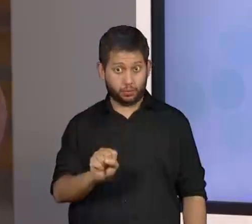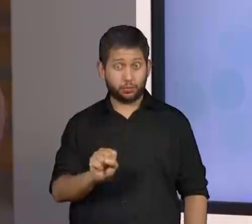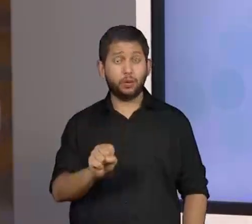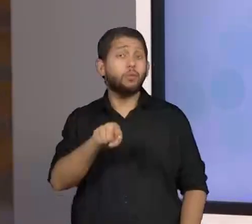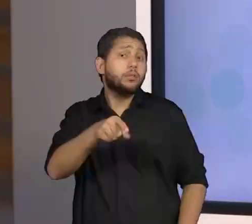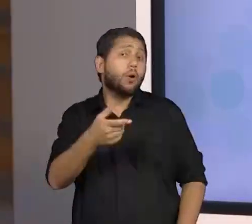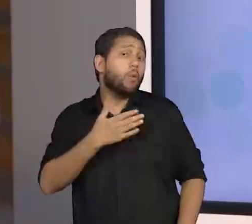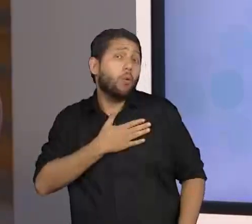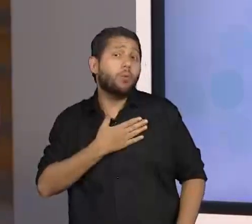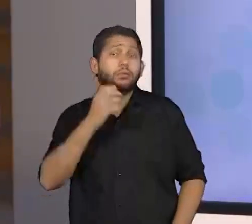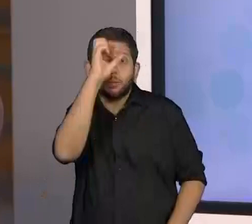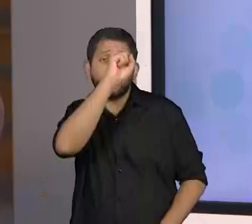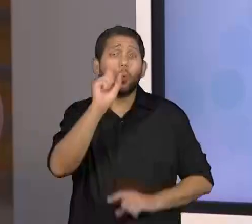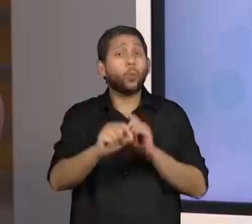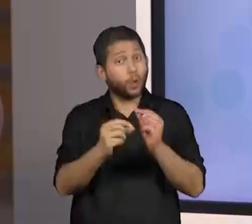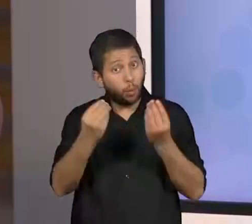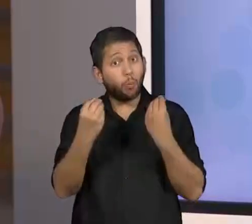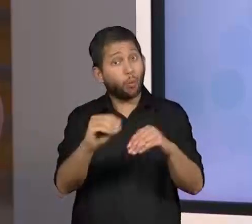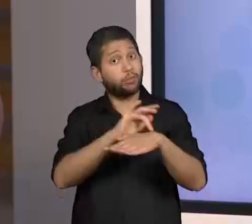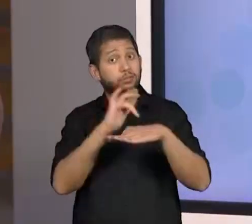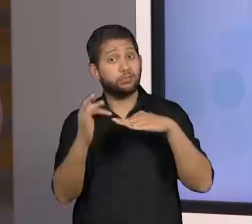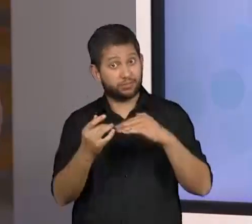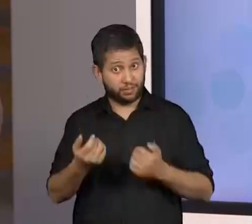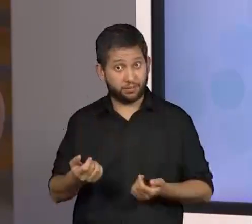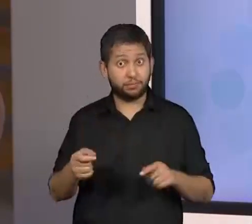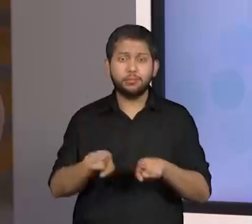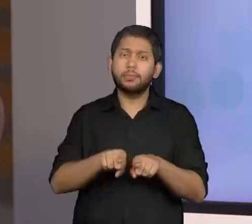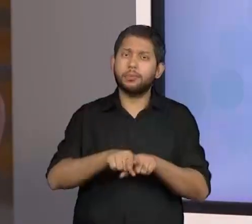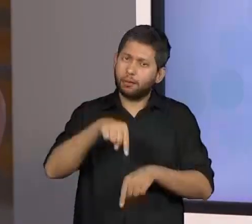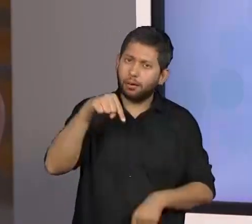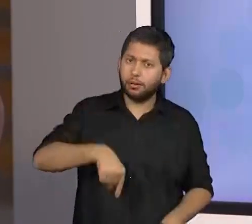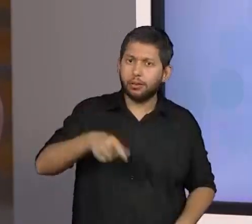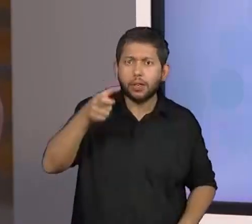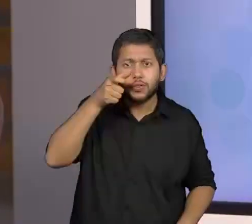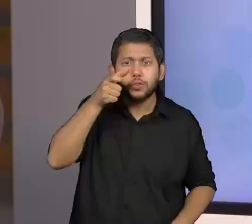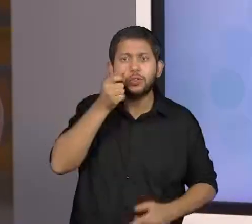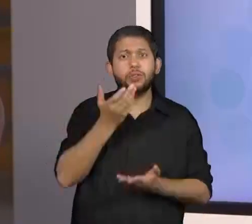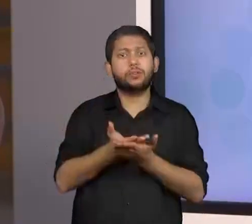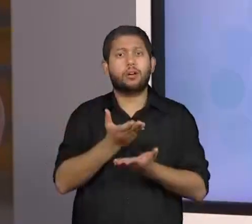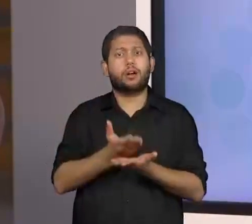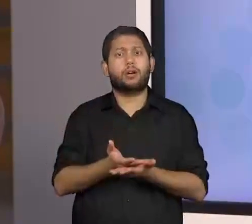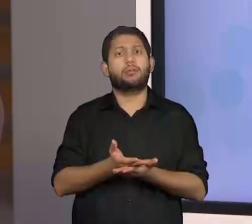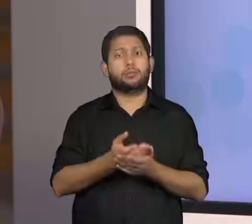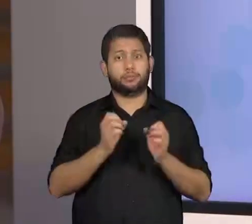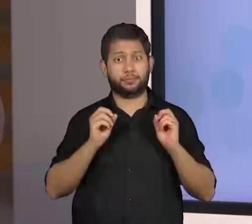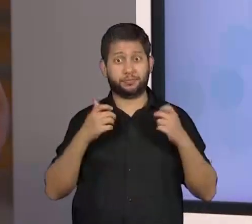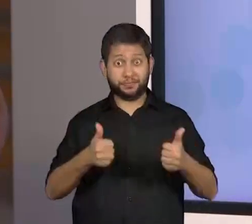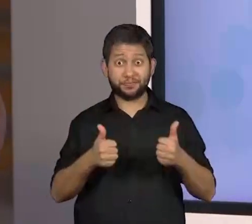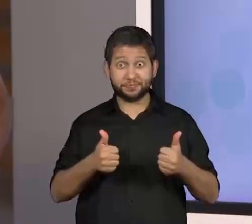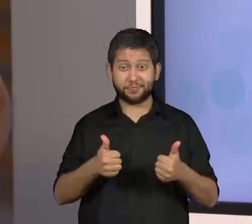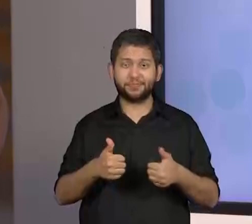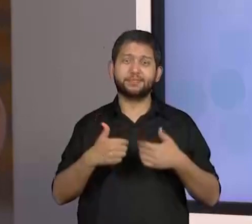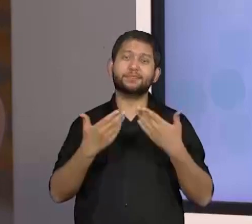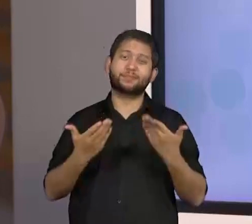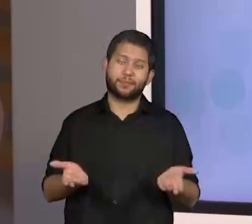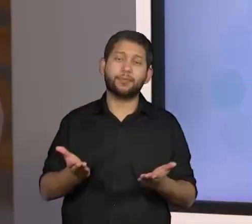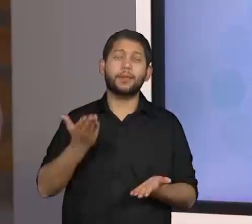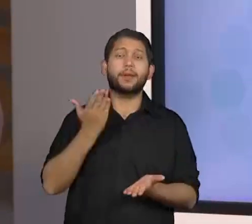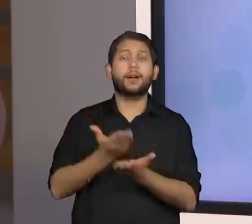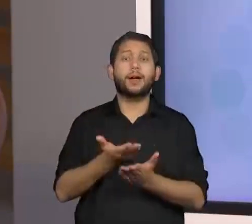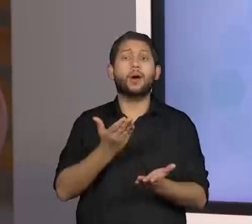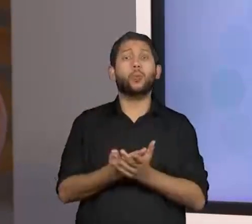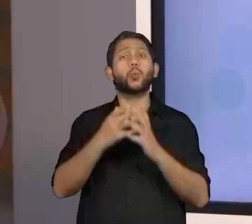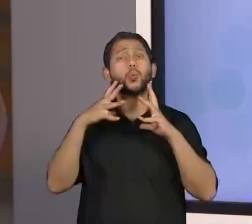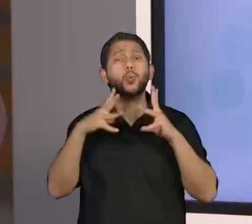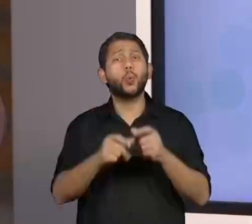e não deixe de ver todas as aulas aqui no Centro de Mídias, aqui no repositório do Centro de Mídias, tá bom, pessoal? Então, todas as aulas de